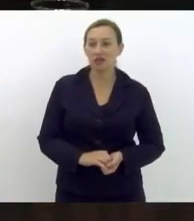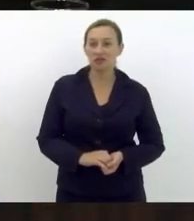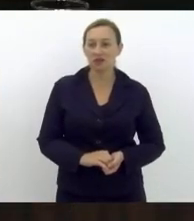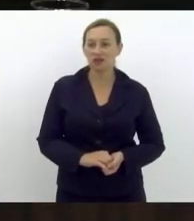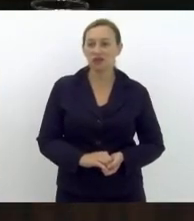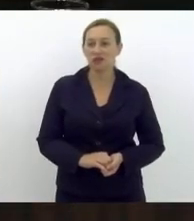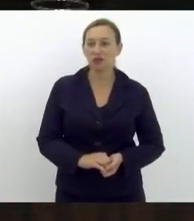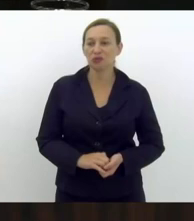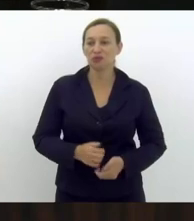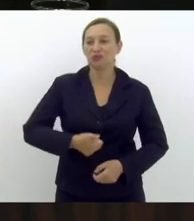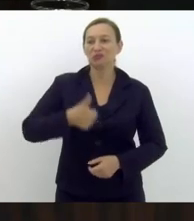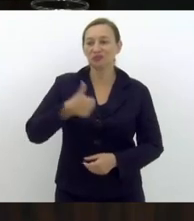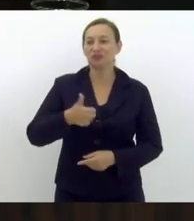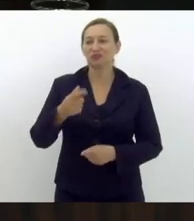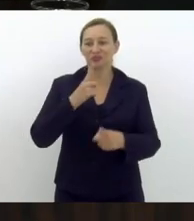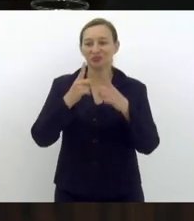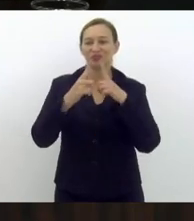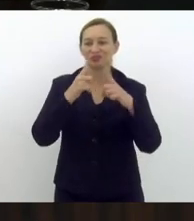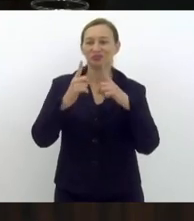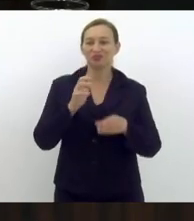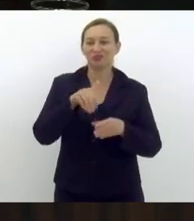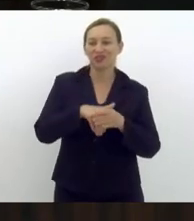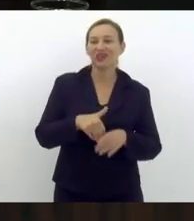Anuncio em primeira discussão, projeto de lei